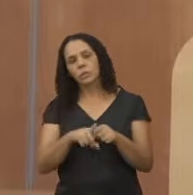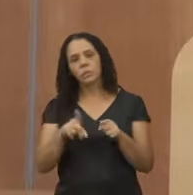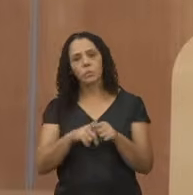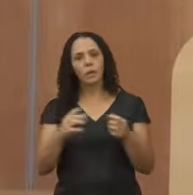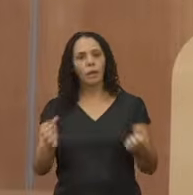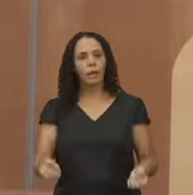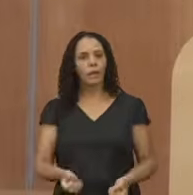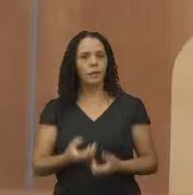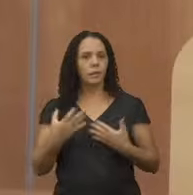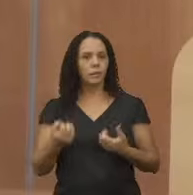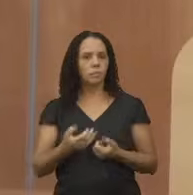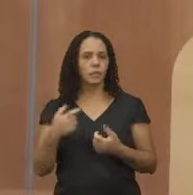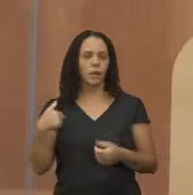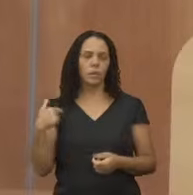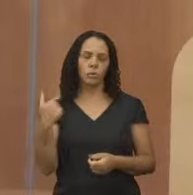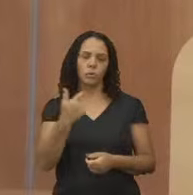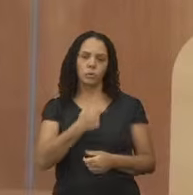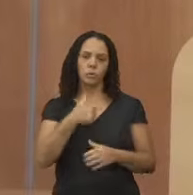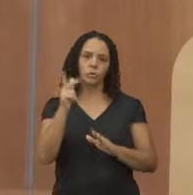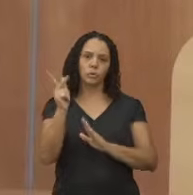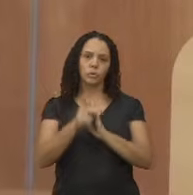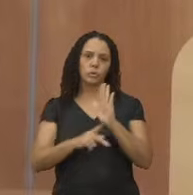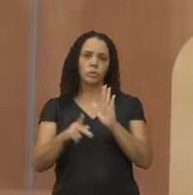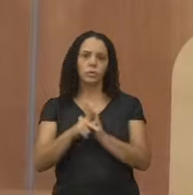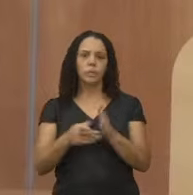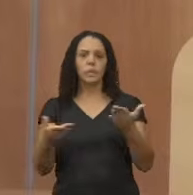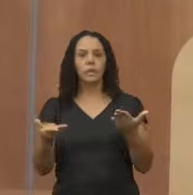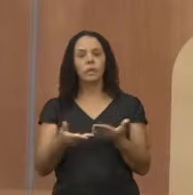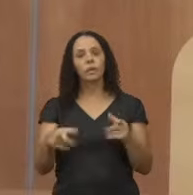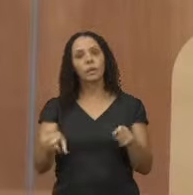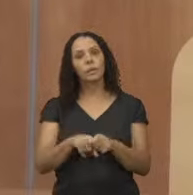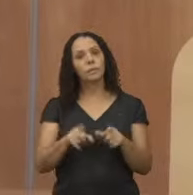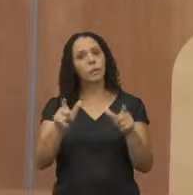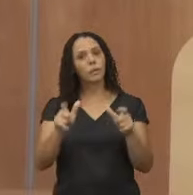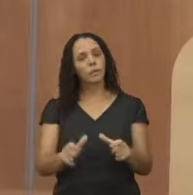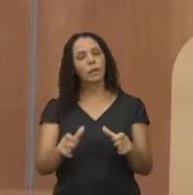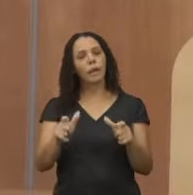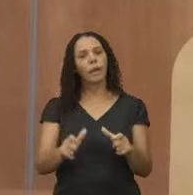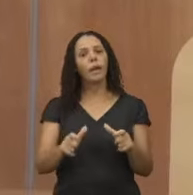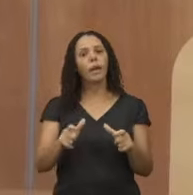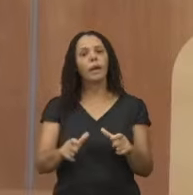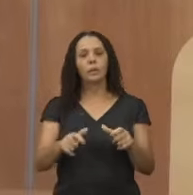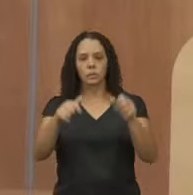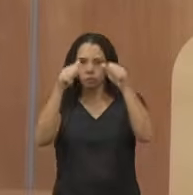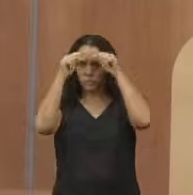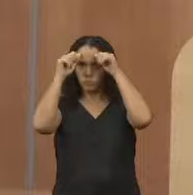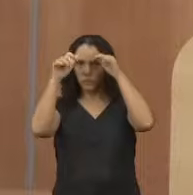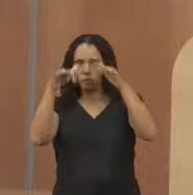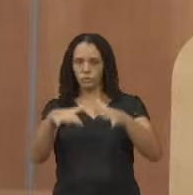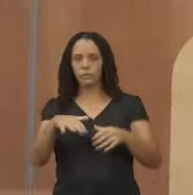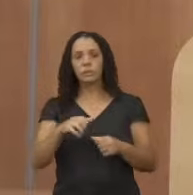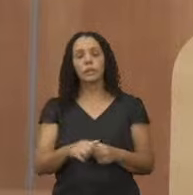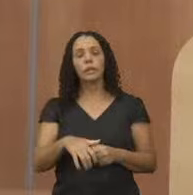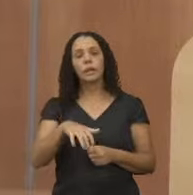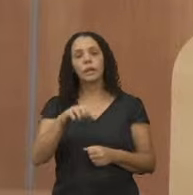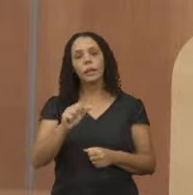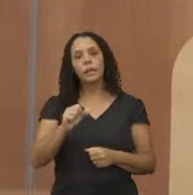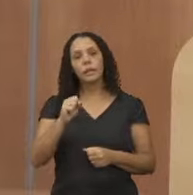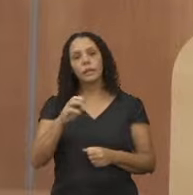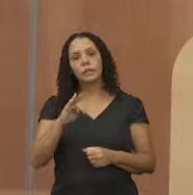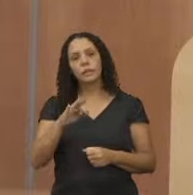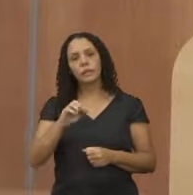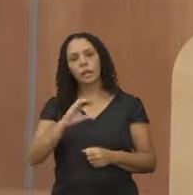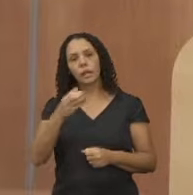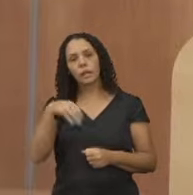projeto. E agora também a Estação Evoluir, que também é uma criação, é uma